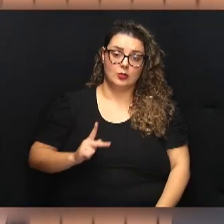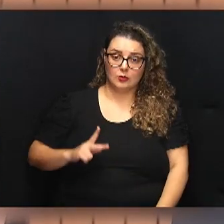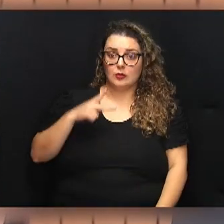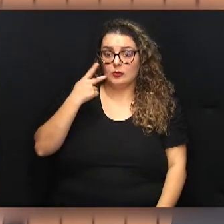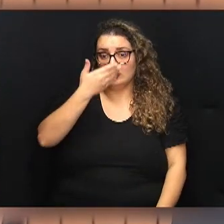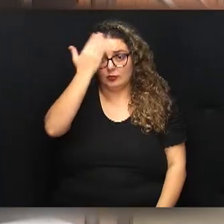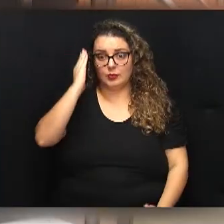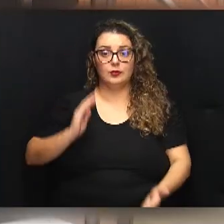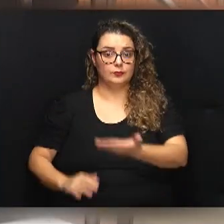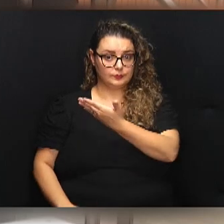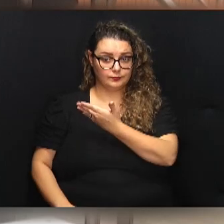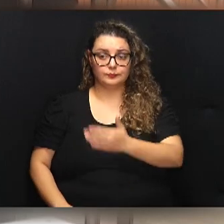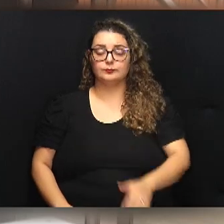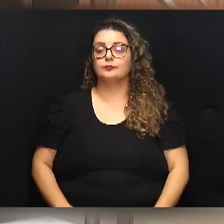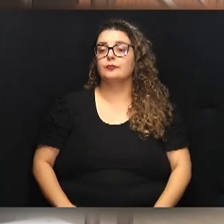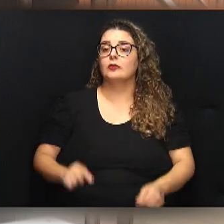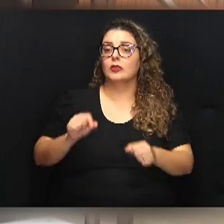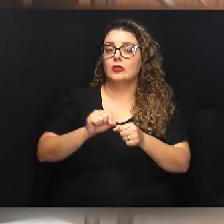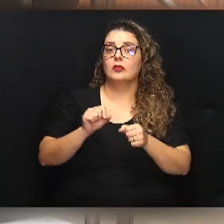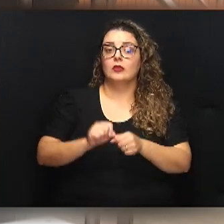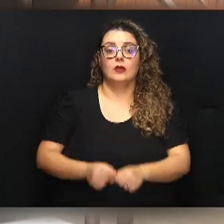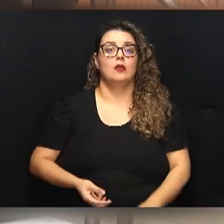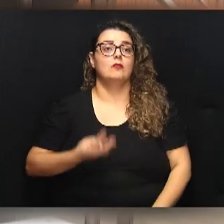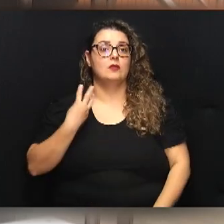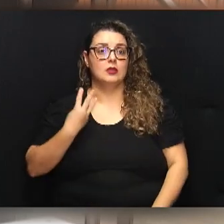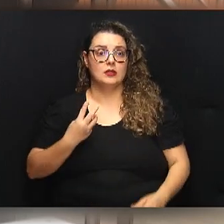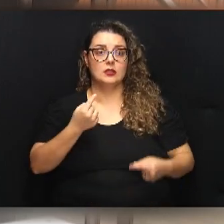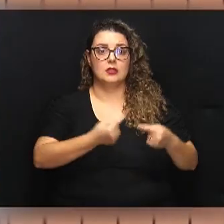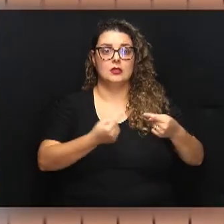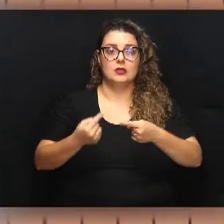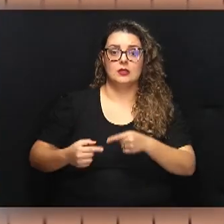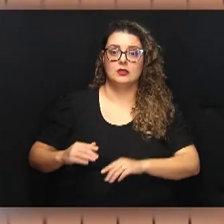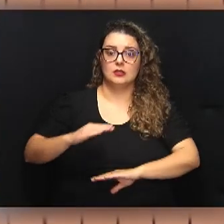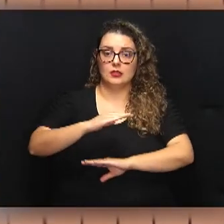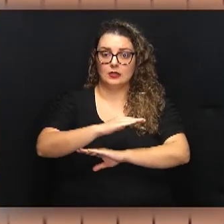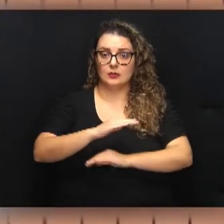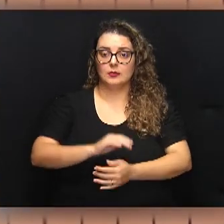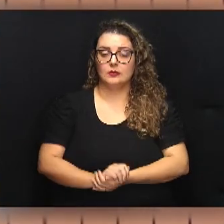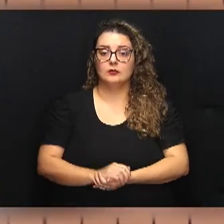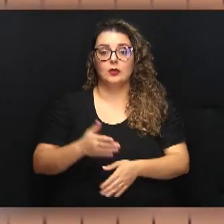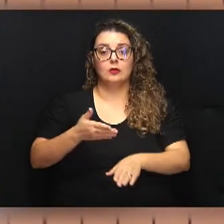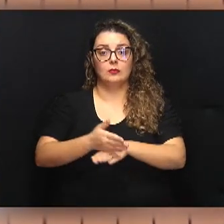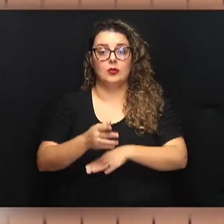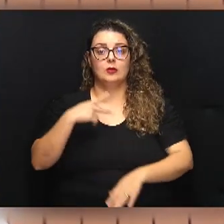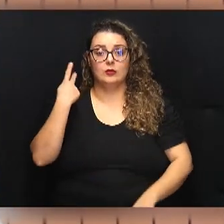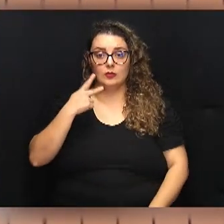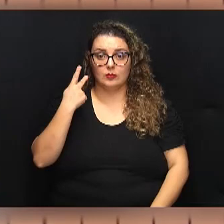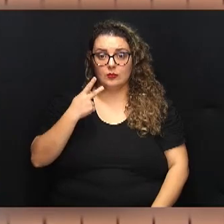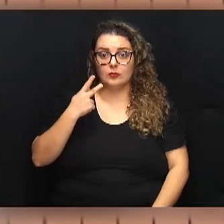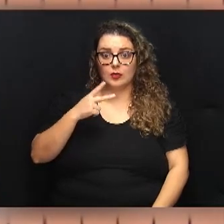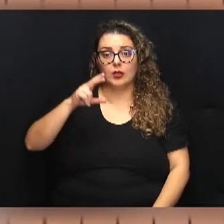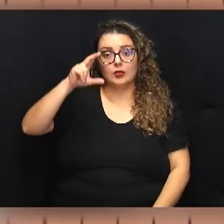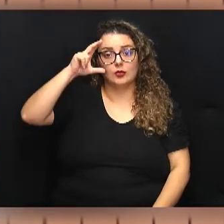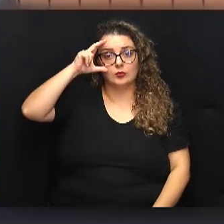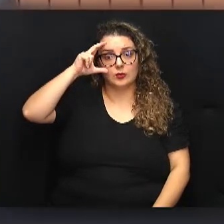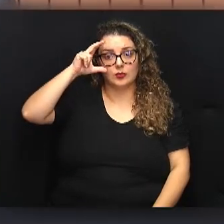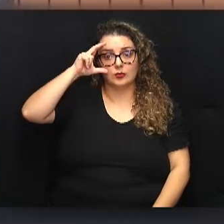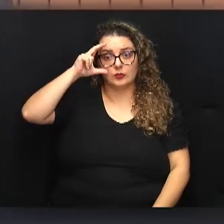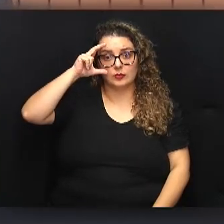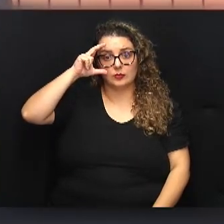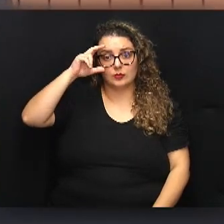vereador Luiz Iabico, realizou 3 debates na Câmara. Com a participação dos vereadores Carlinhos